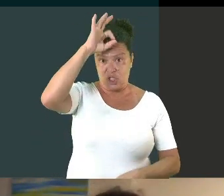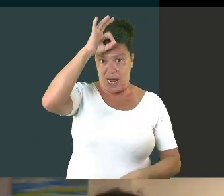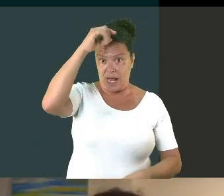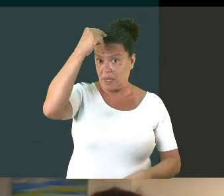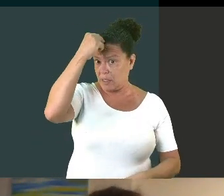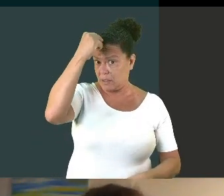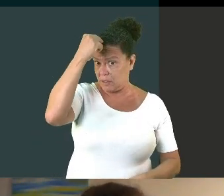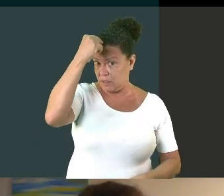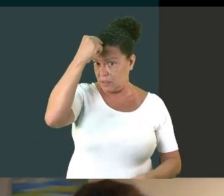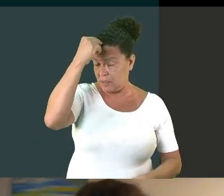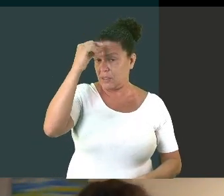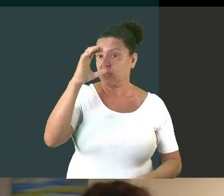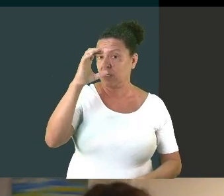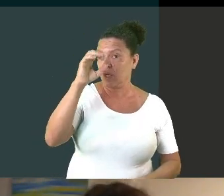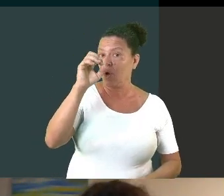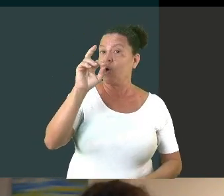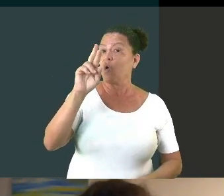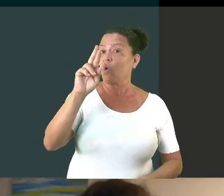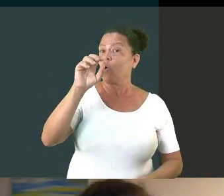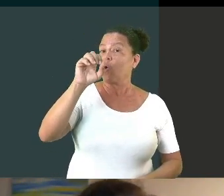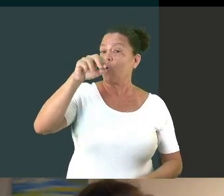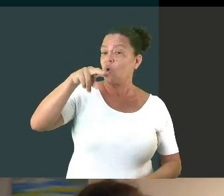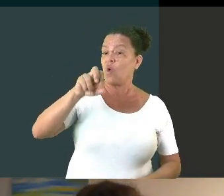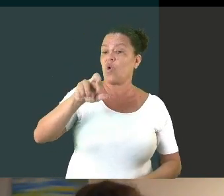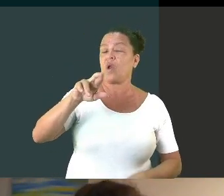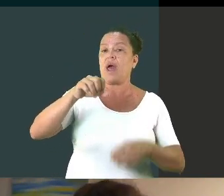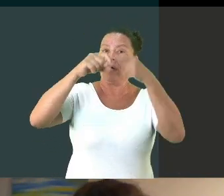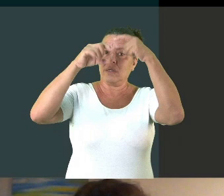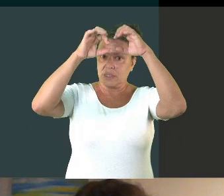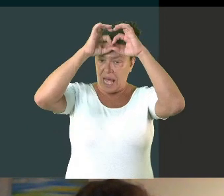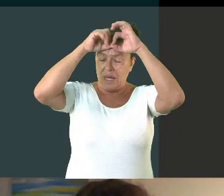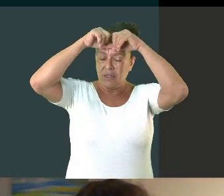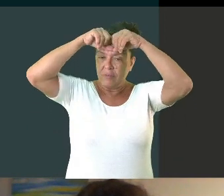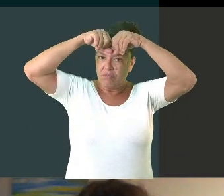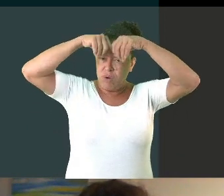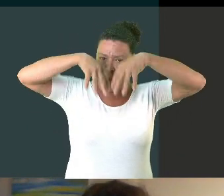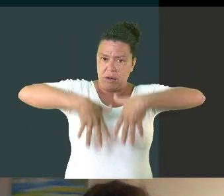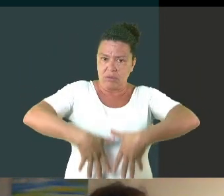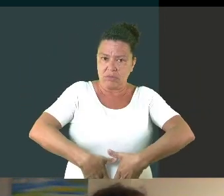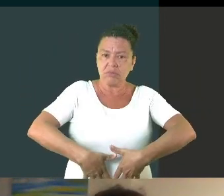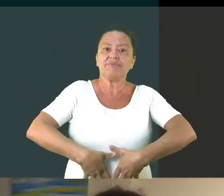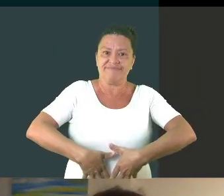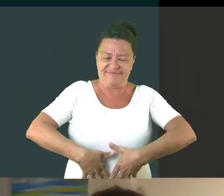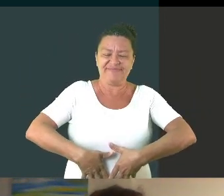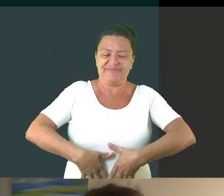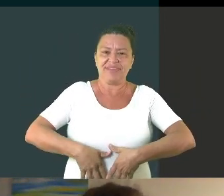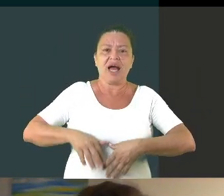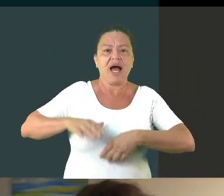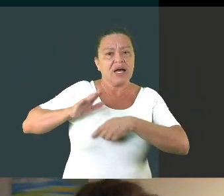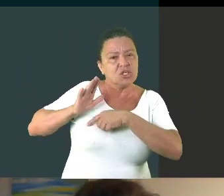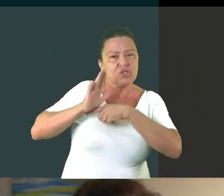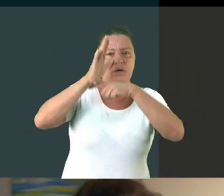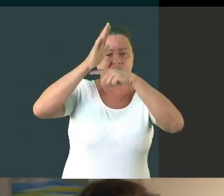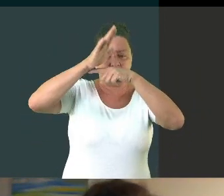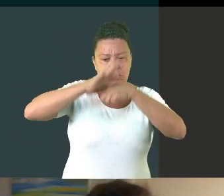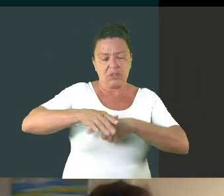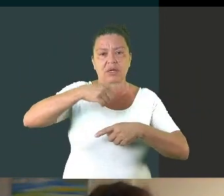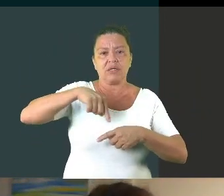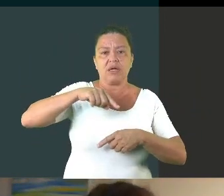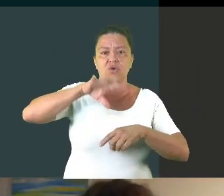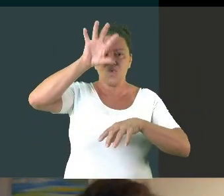coronário, sendo trabalhado, dividido, distribuído para os demais chakras e sendo absorvido por cada